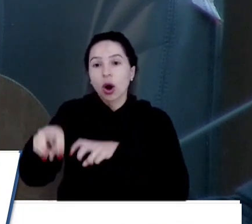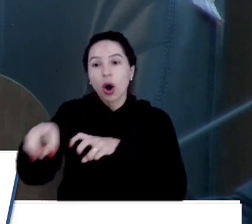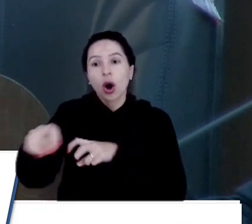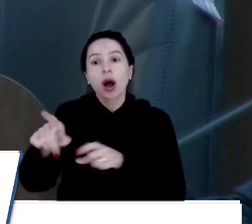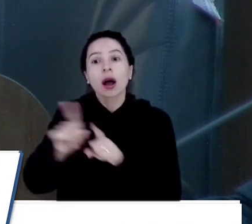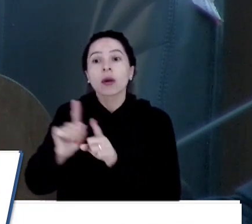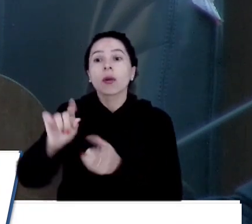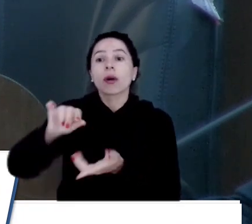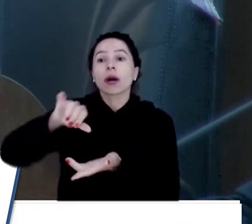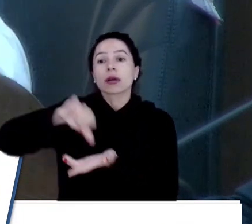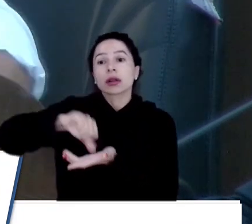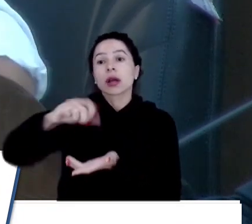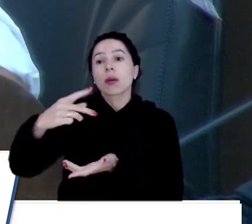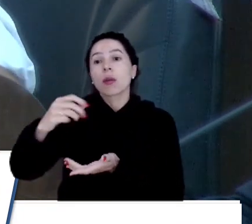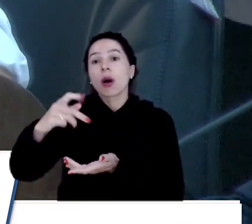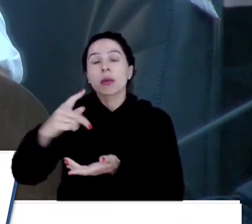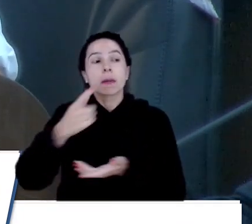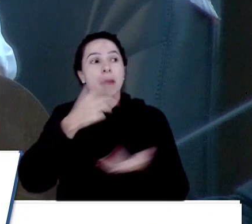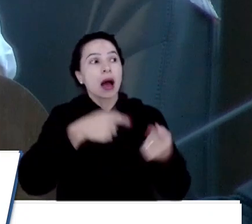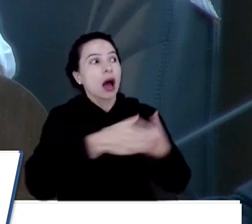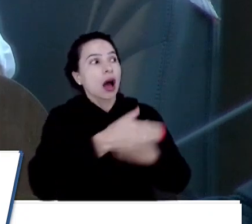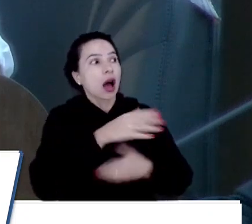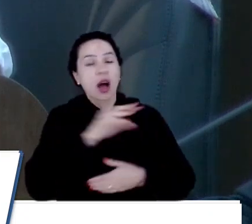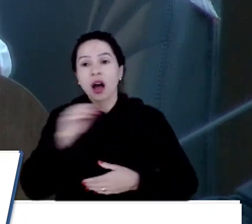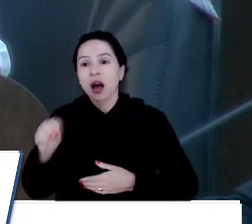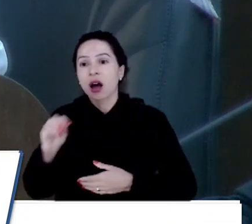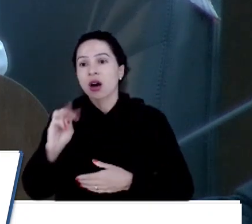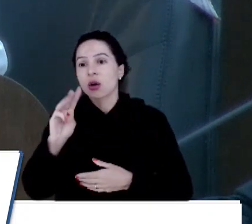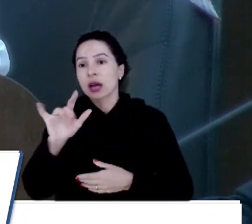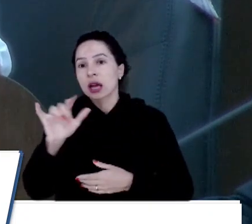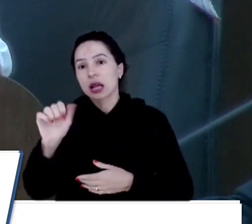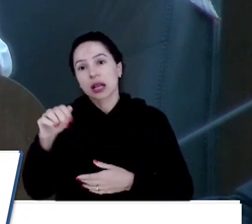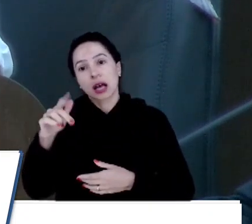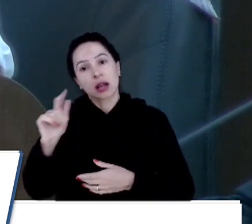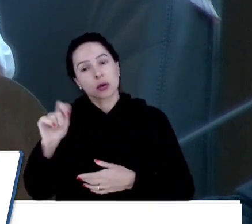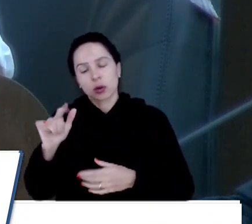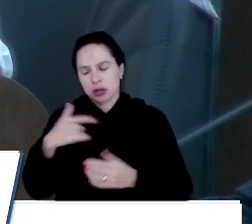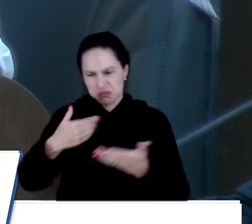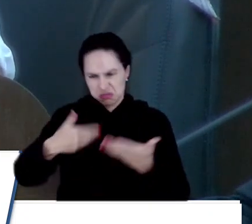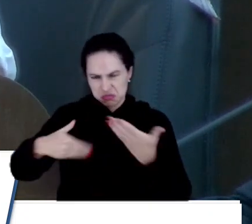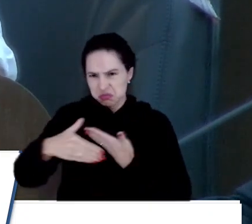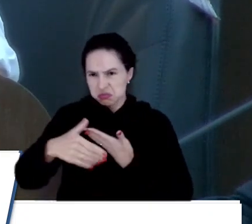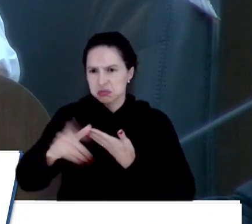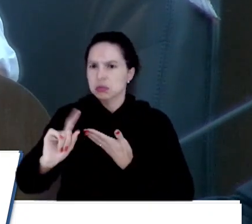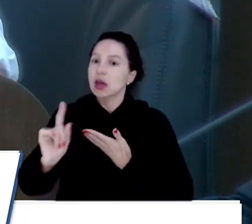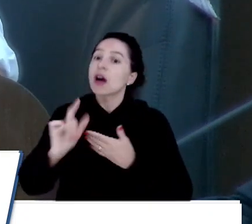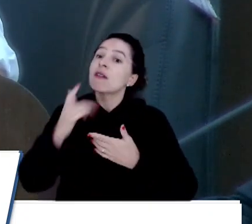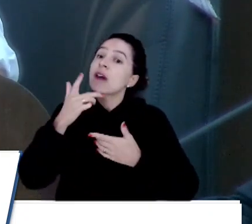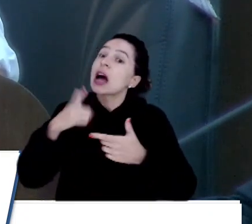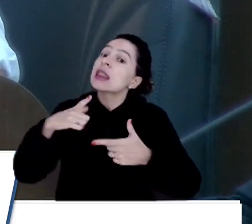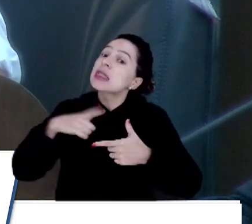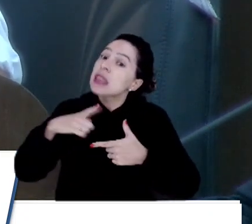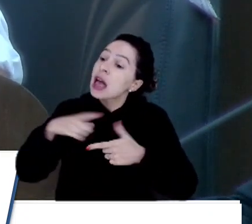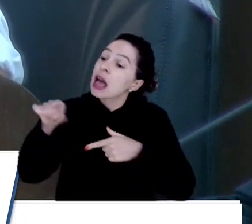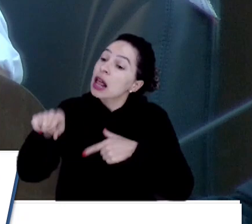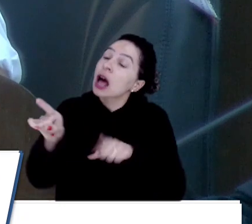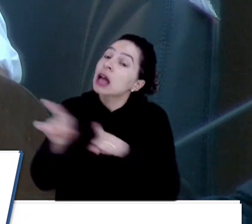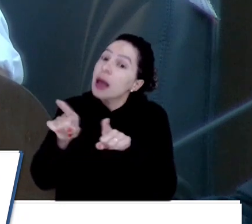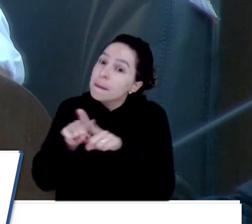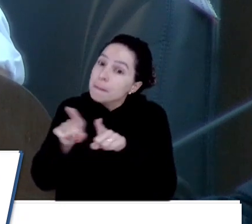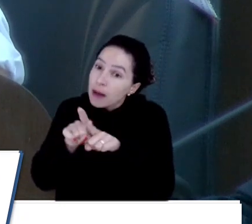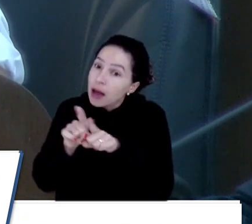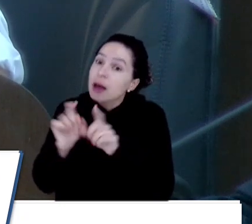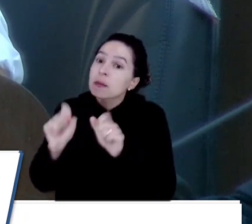lá. Ah, mas você está transferindo para o William Azuis. Eu não estou transferindo nada. Eu estou falando que tem opção lá de fazer